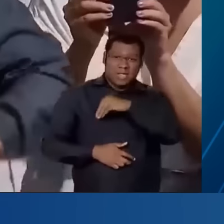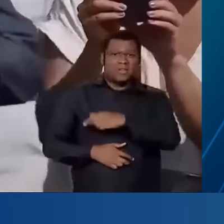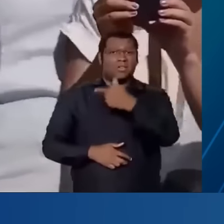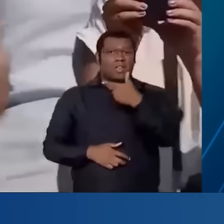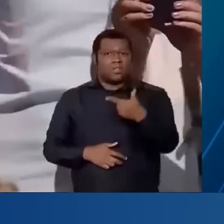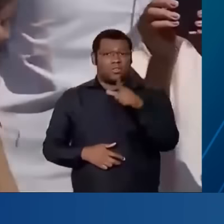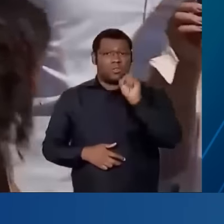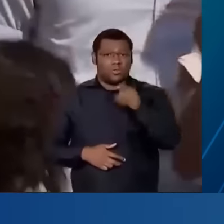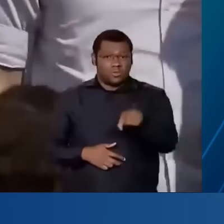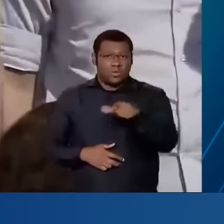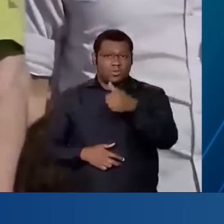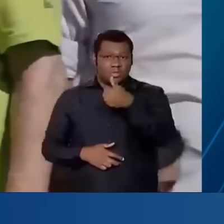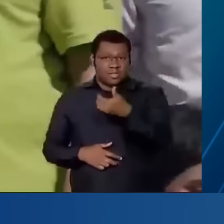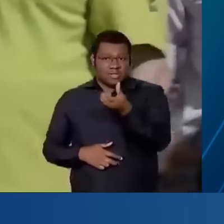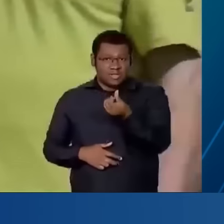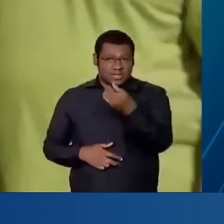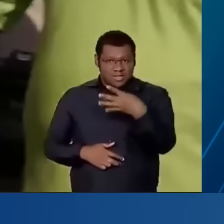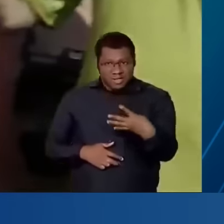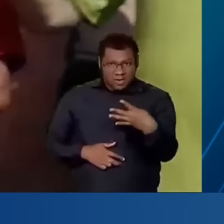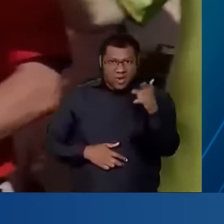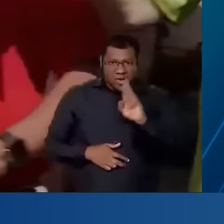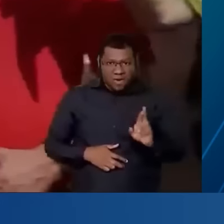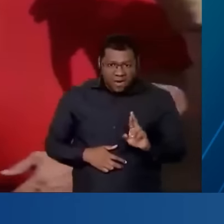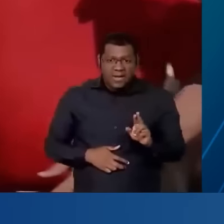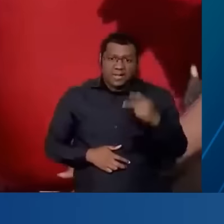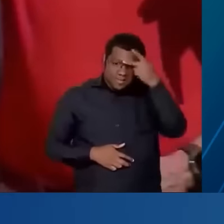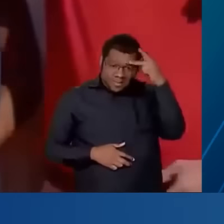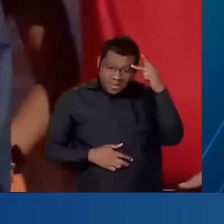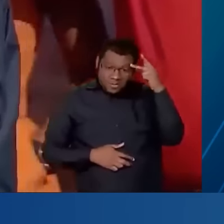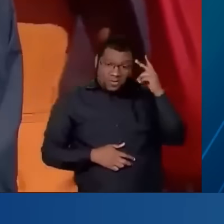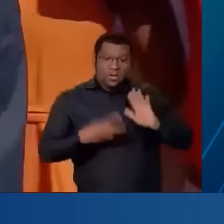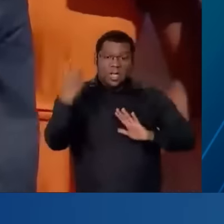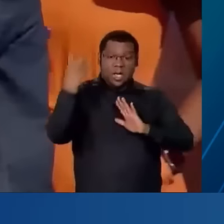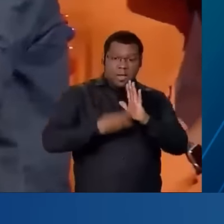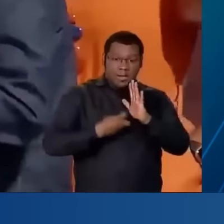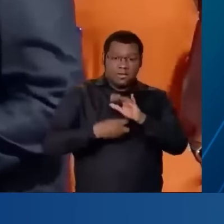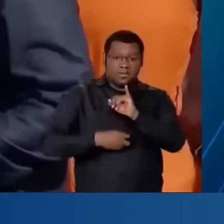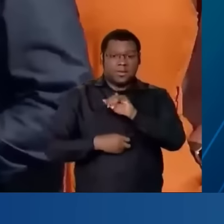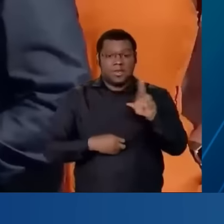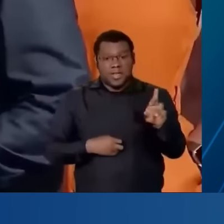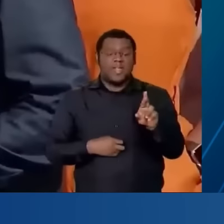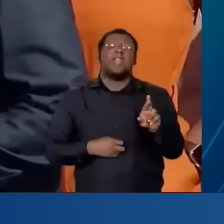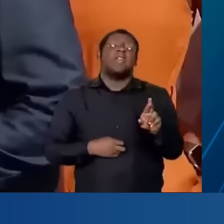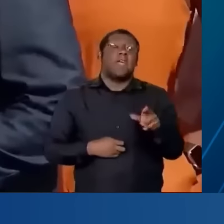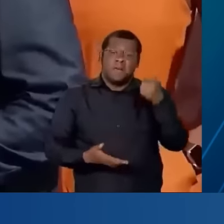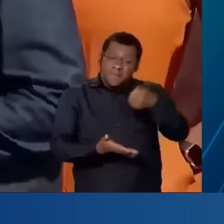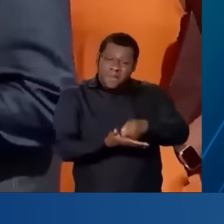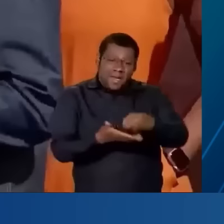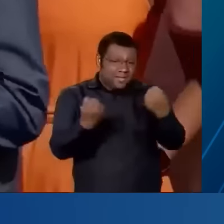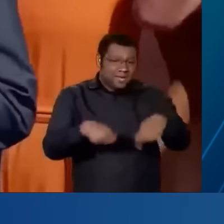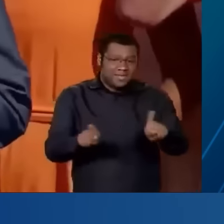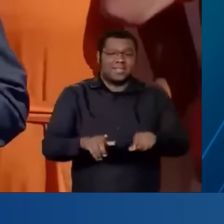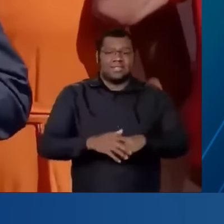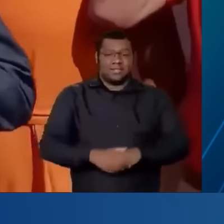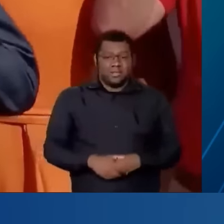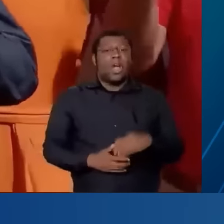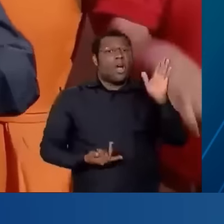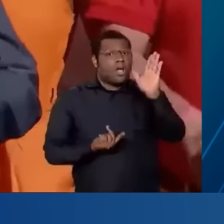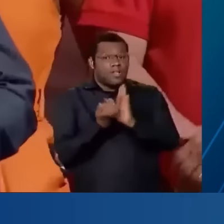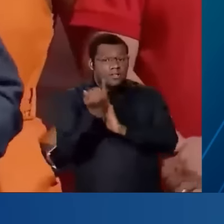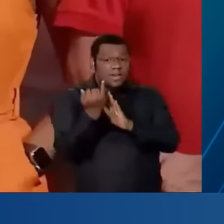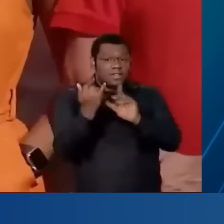renda e nós vamos chegar a 5 mil. O que é importante é que a inflação está caindo. O que é importante é que